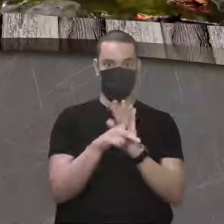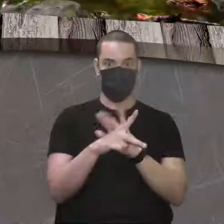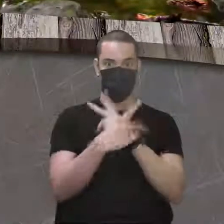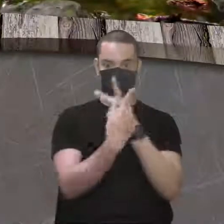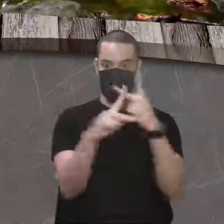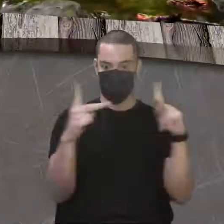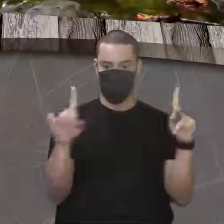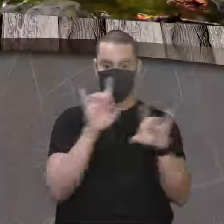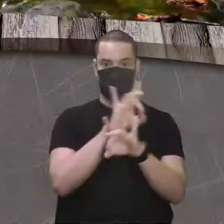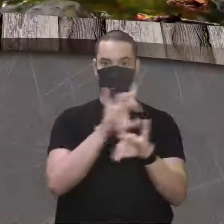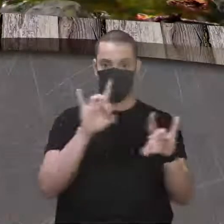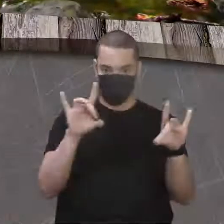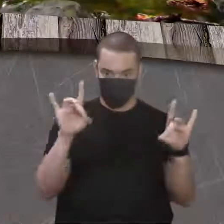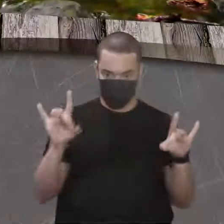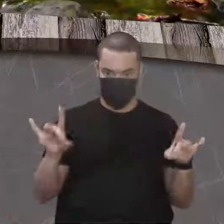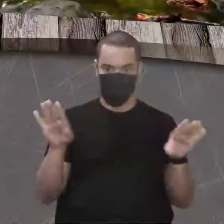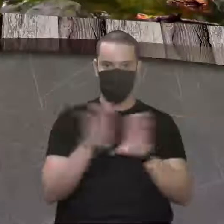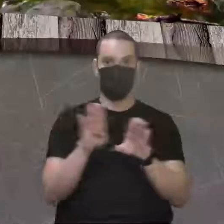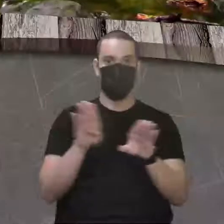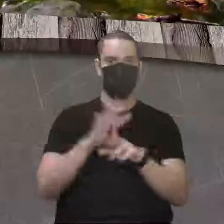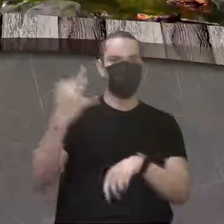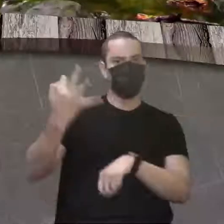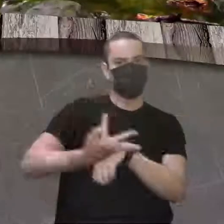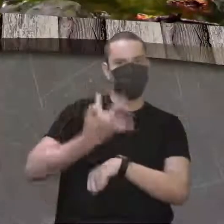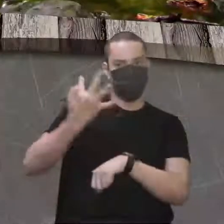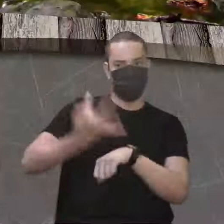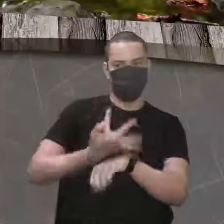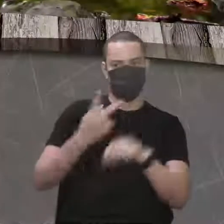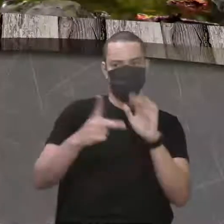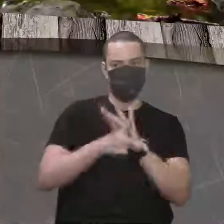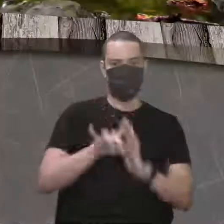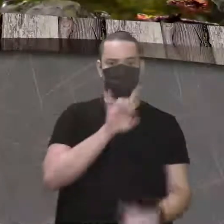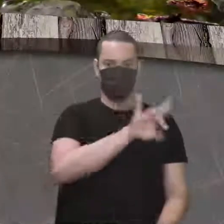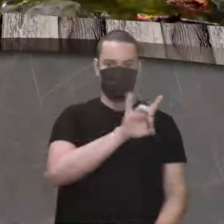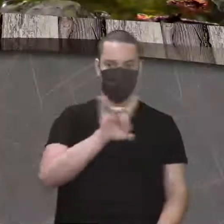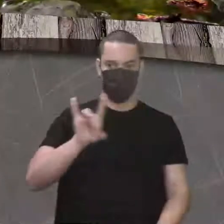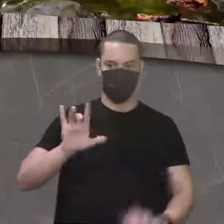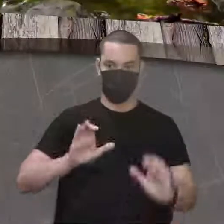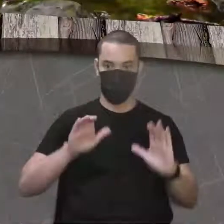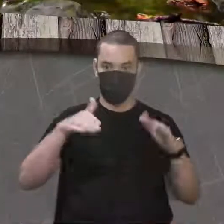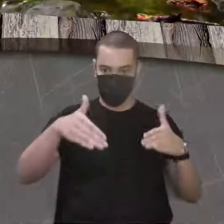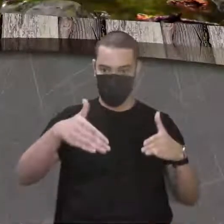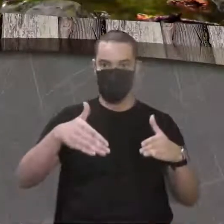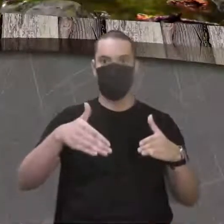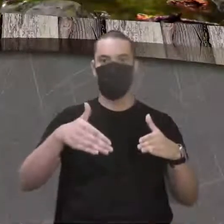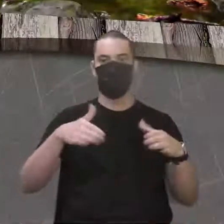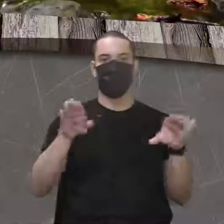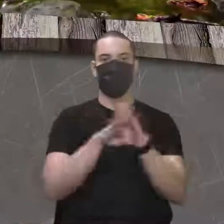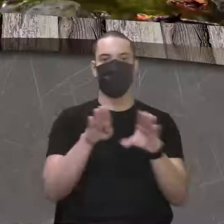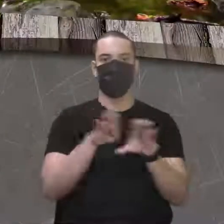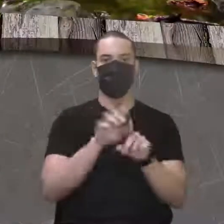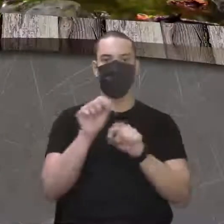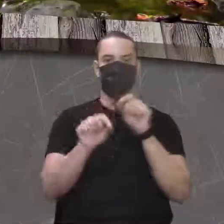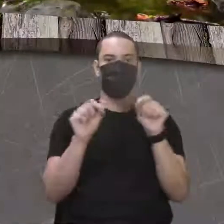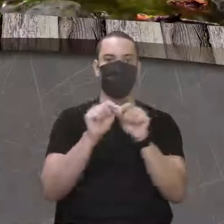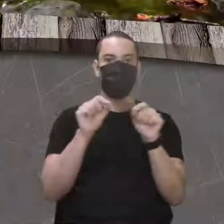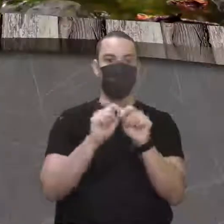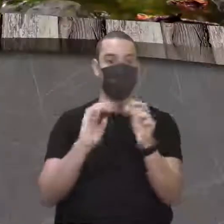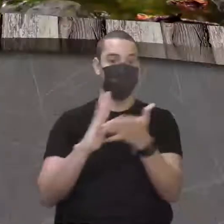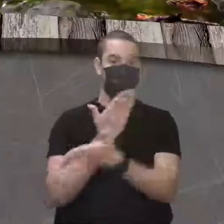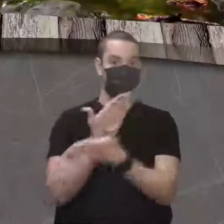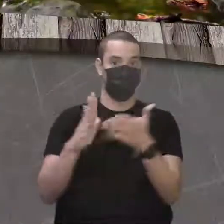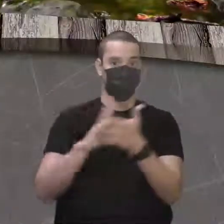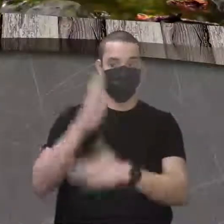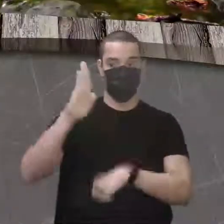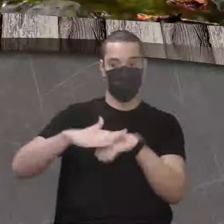adaptabilidade de cada um desses organismos, a resistência de determinados organismos, tá? Manter alguns que